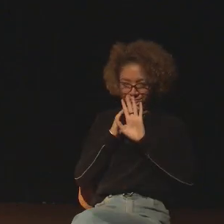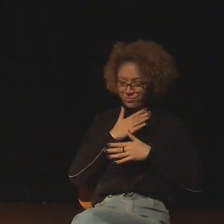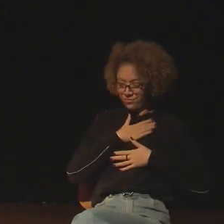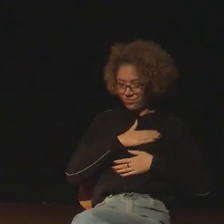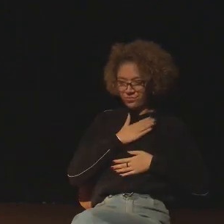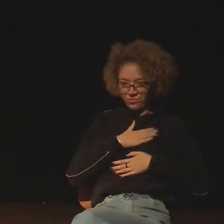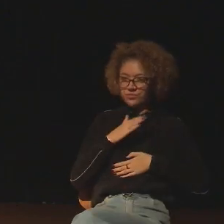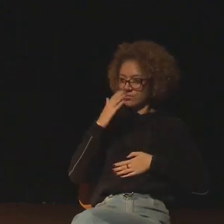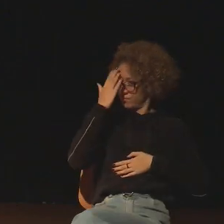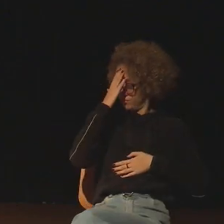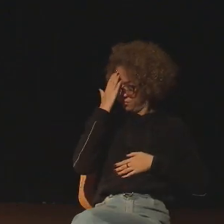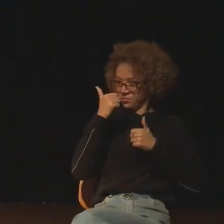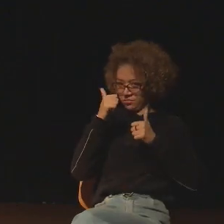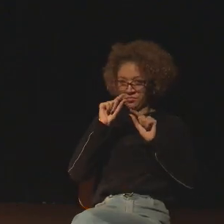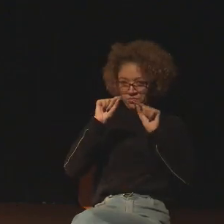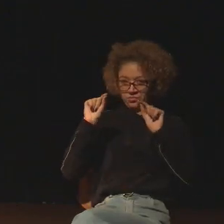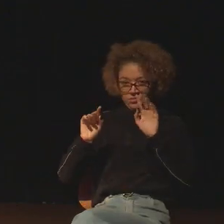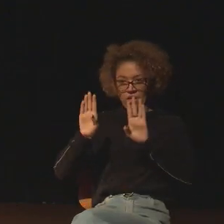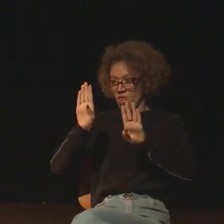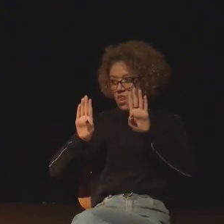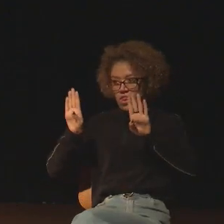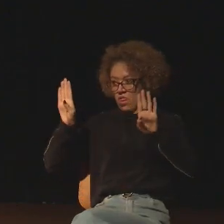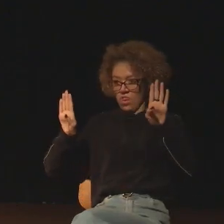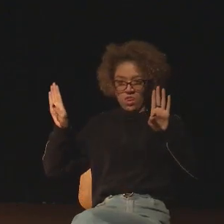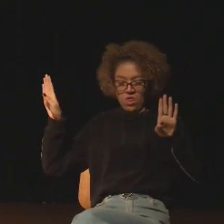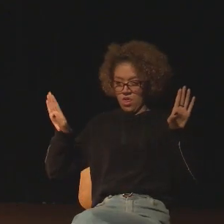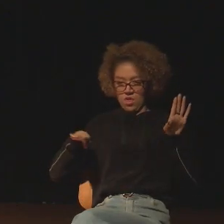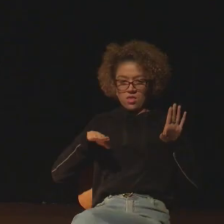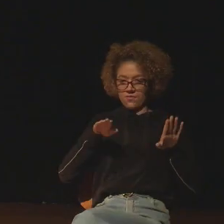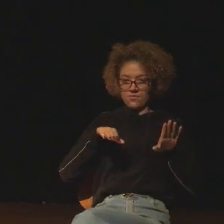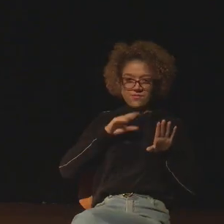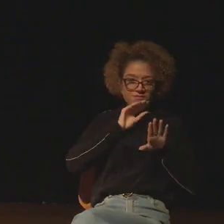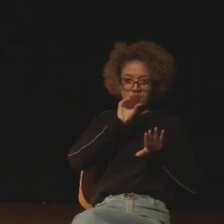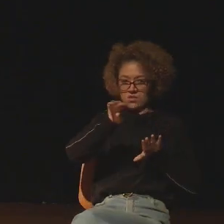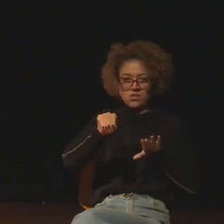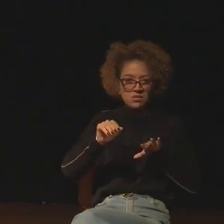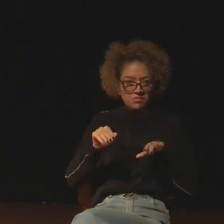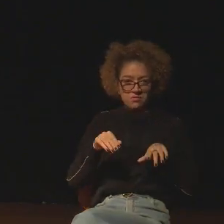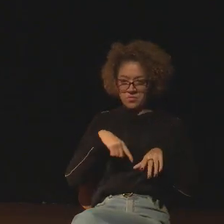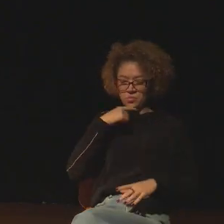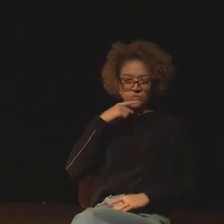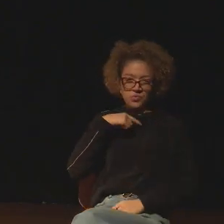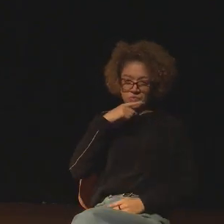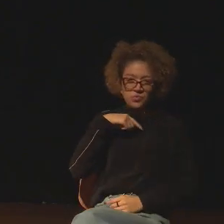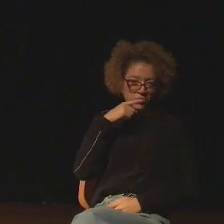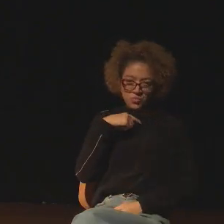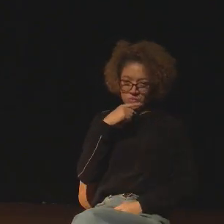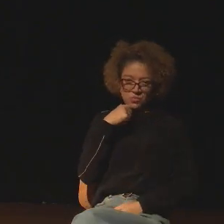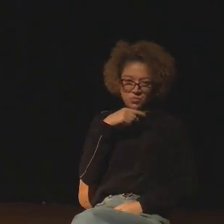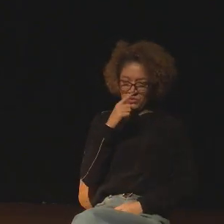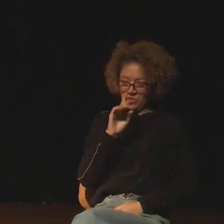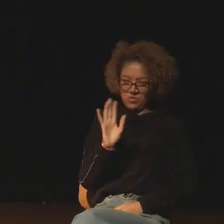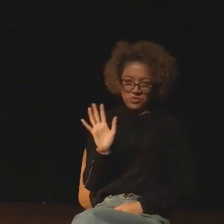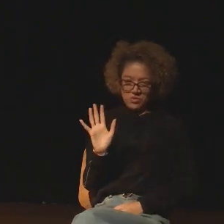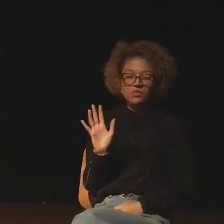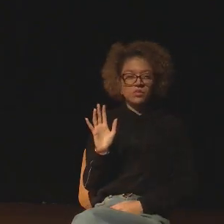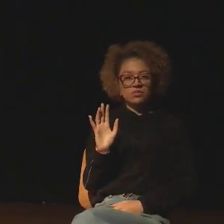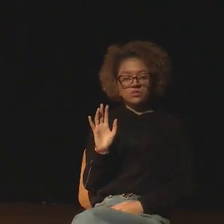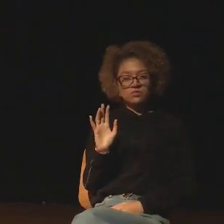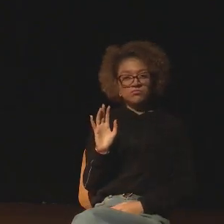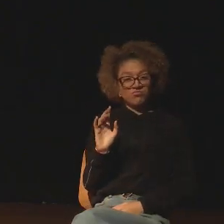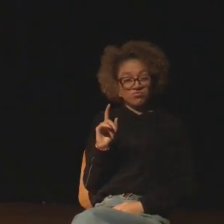isso. Não adianta todo mundo ficar falando um em cima do outro agora, com posições diferentes. vocês vão ser ouvidos, a gente vai